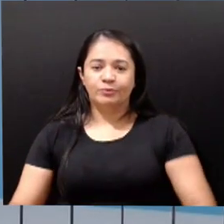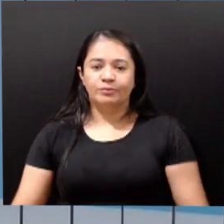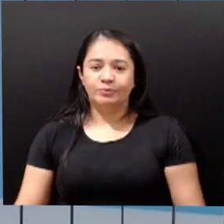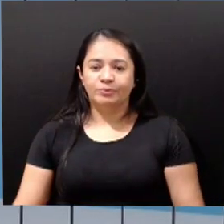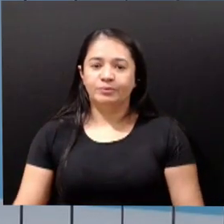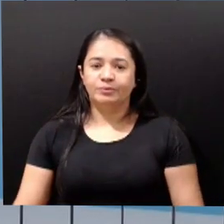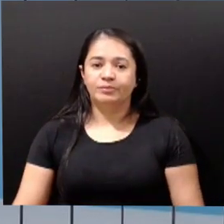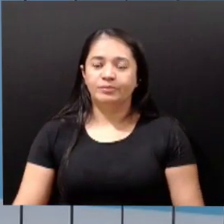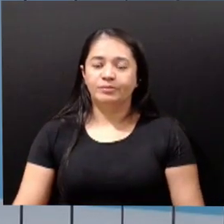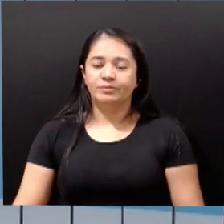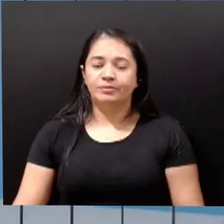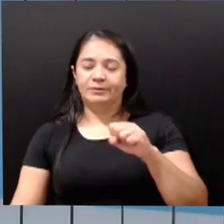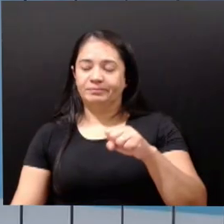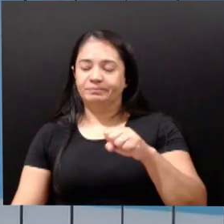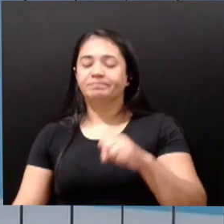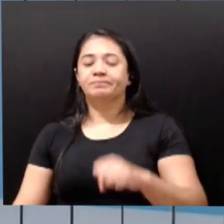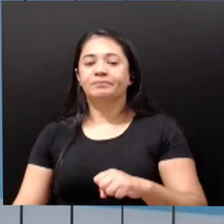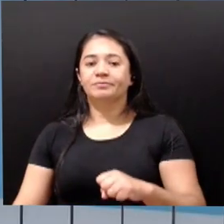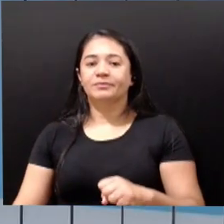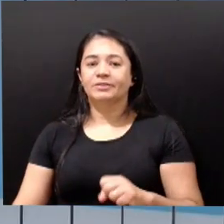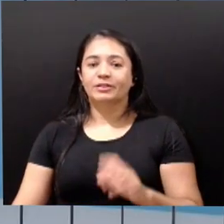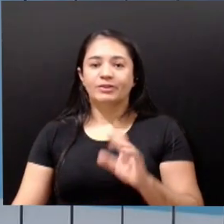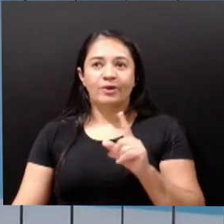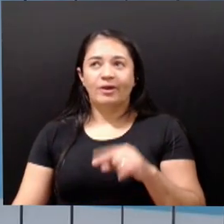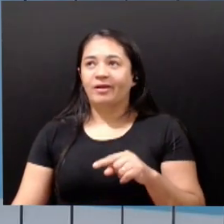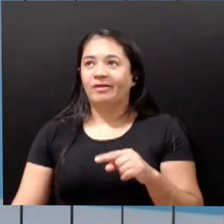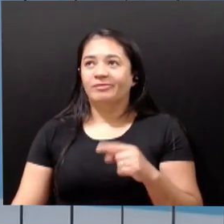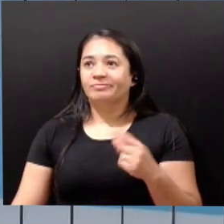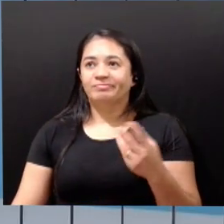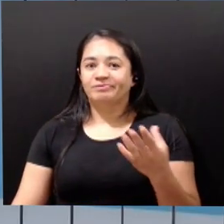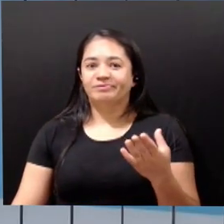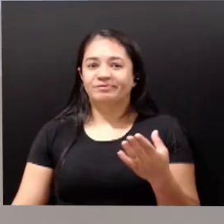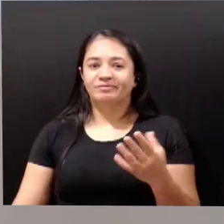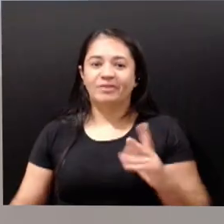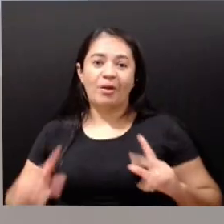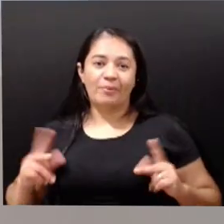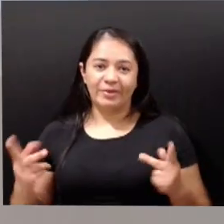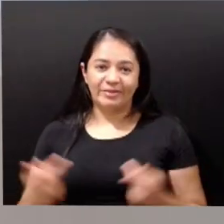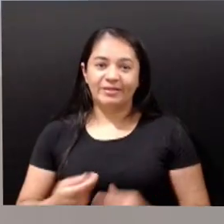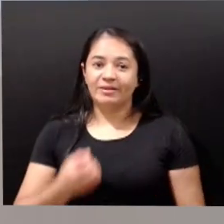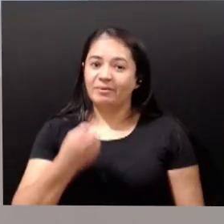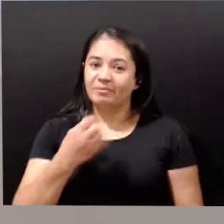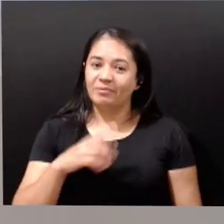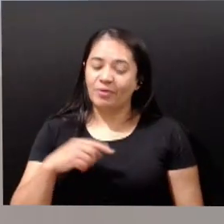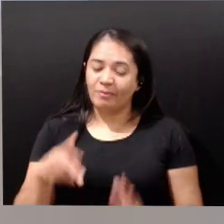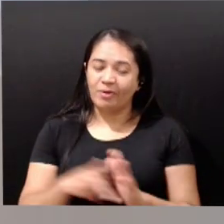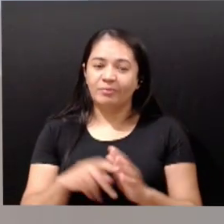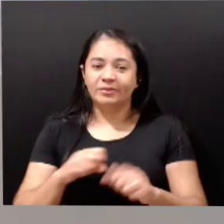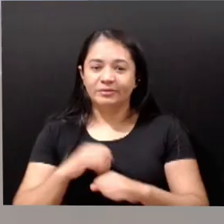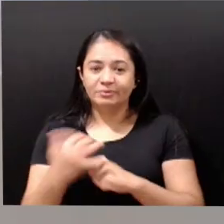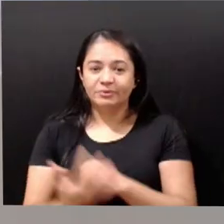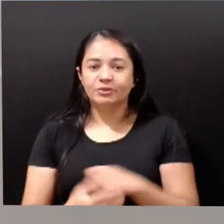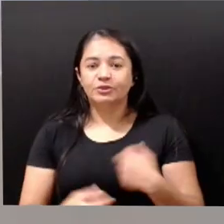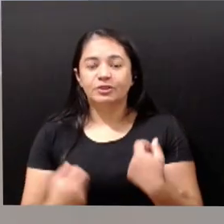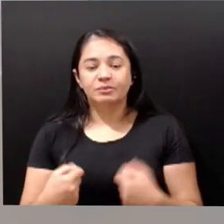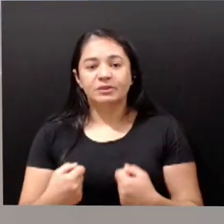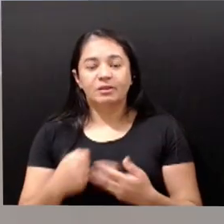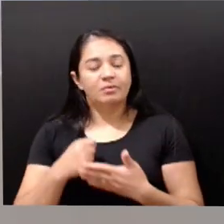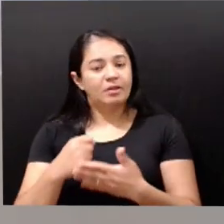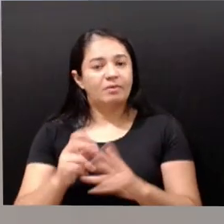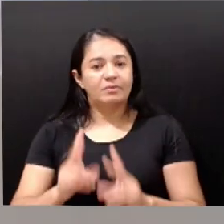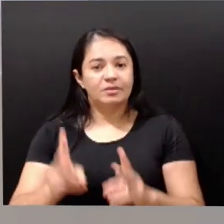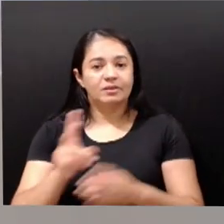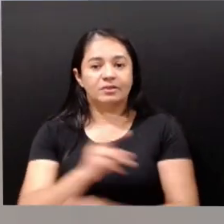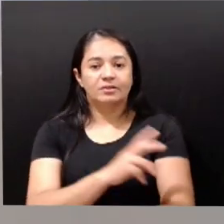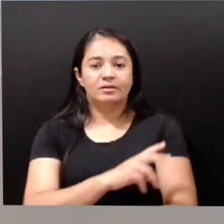doutor Luiz Felipe? Isso aí é uma herança, se é que existe uma herança boa da pandemia, que a gente deveria levar sim para